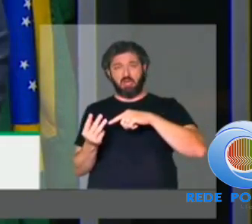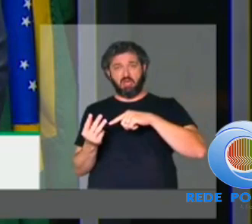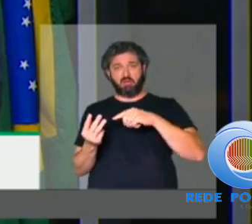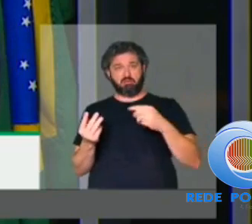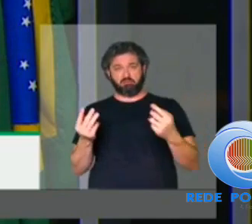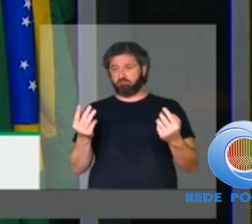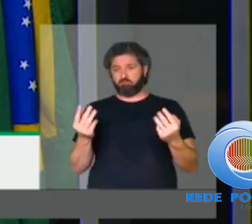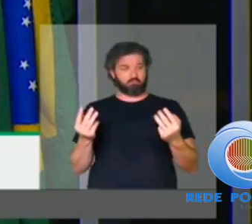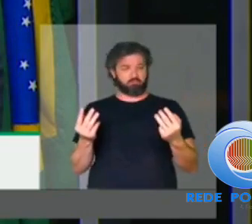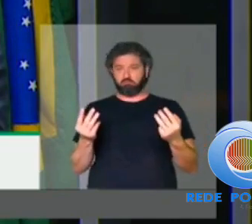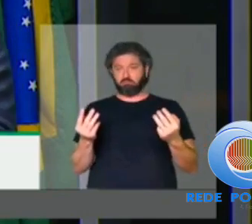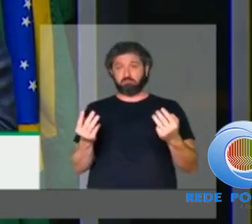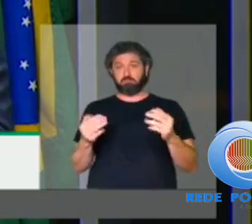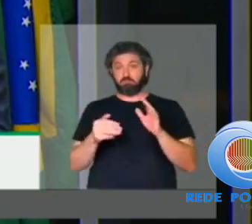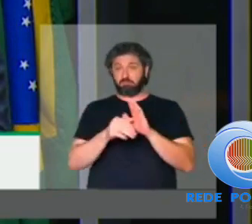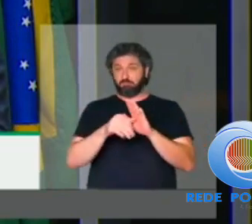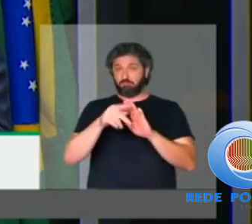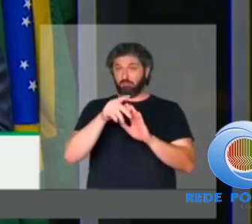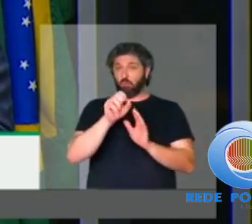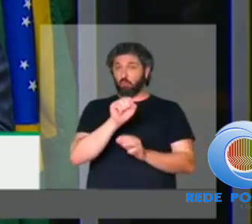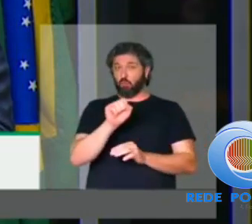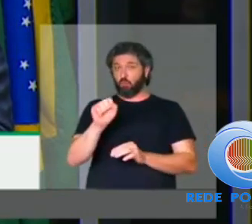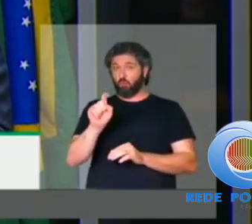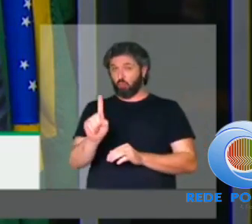E essa MP 881